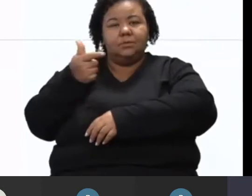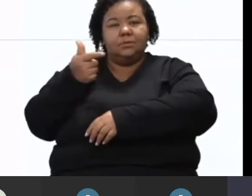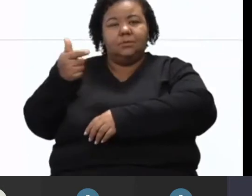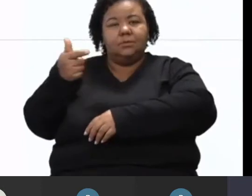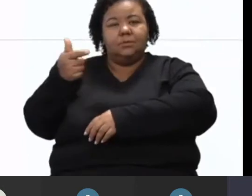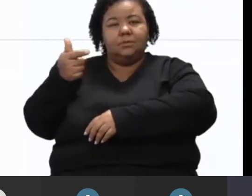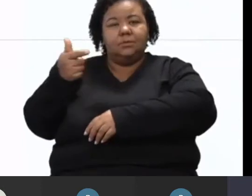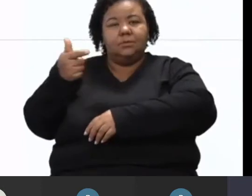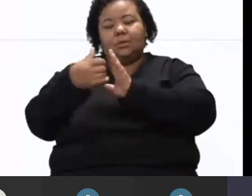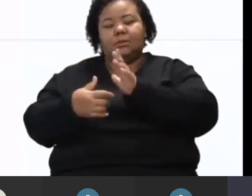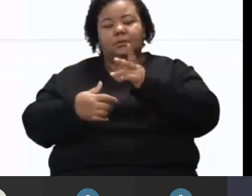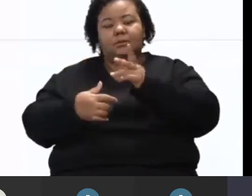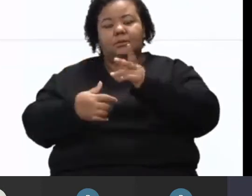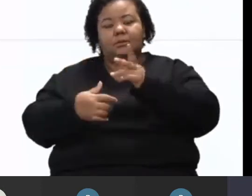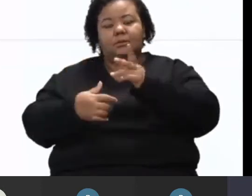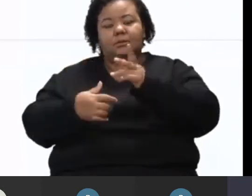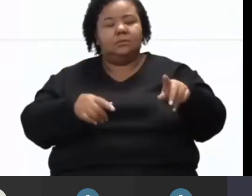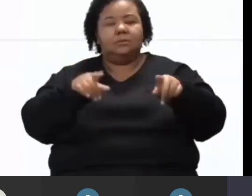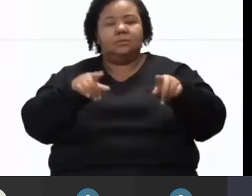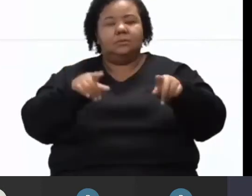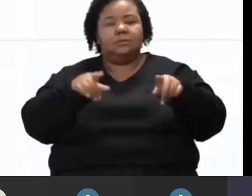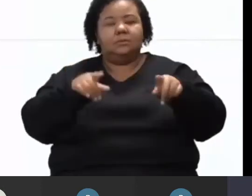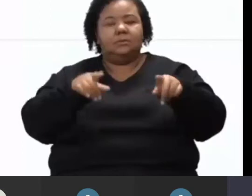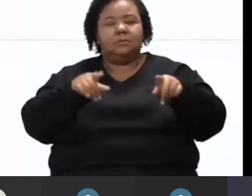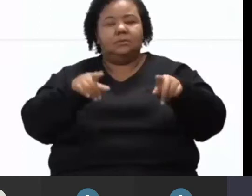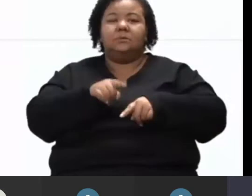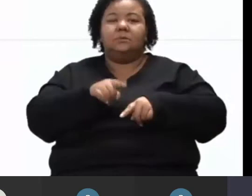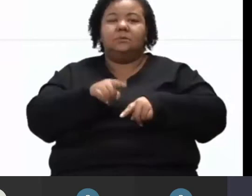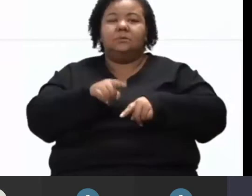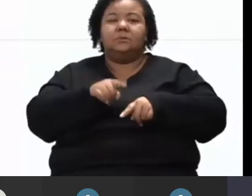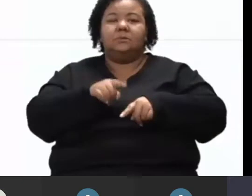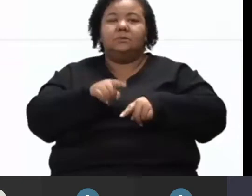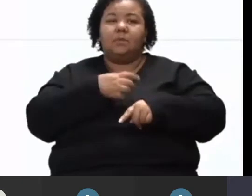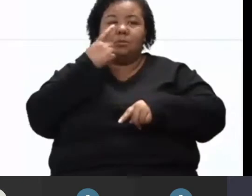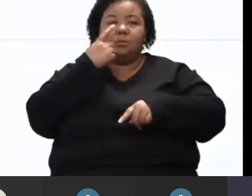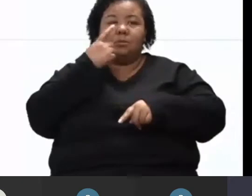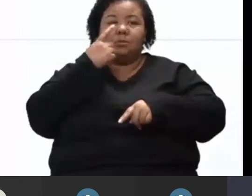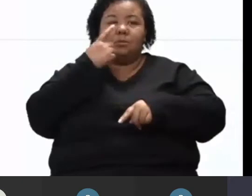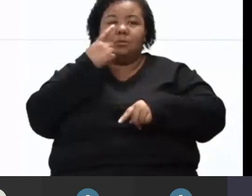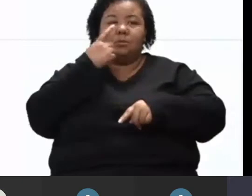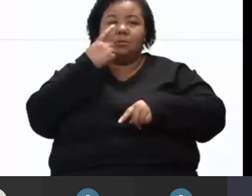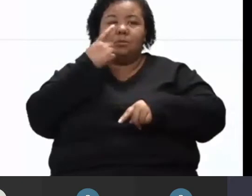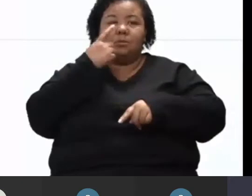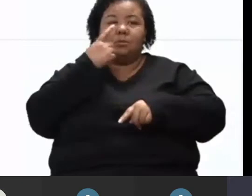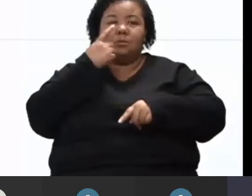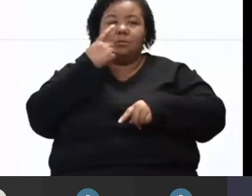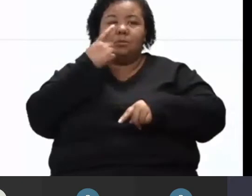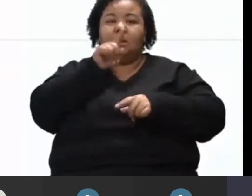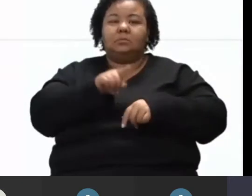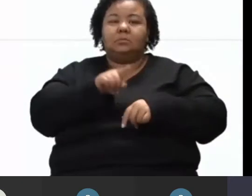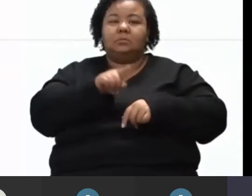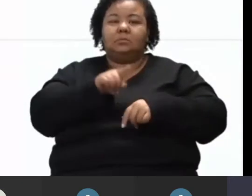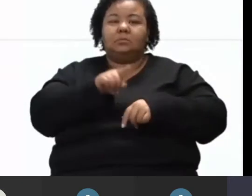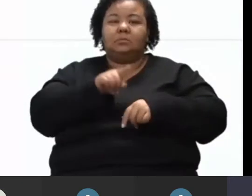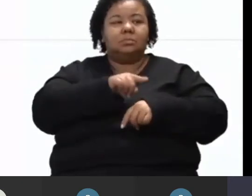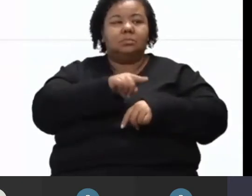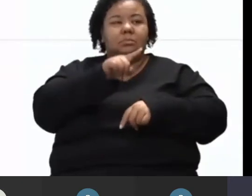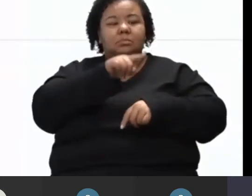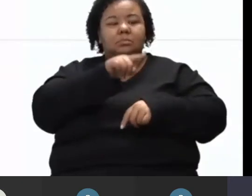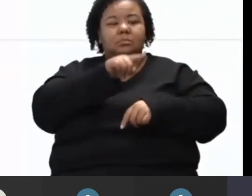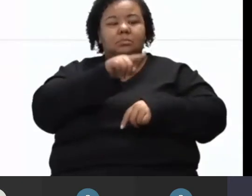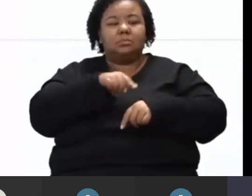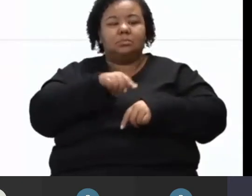dessa célula leveduriforme também é o formato dela. Repare aqui que ela tem esse formato aí